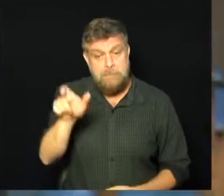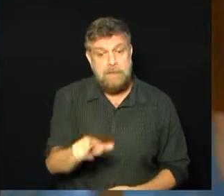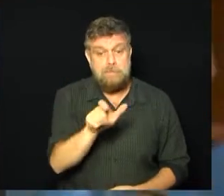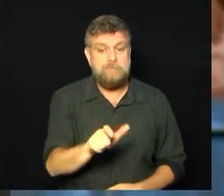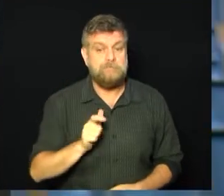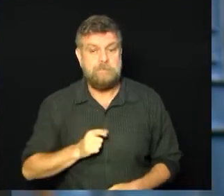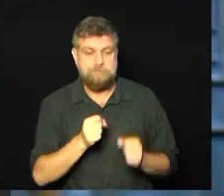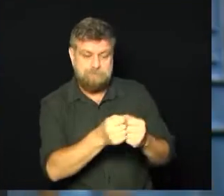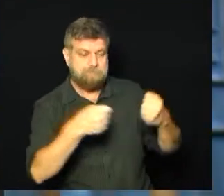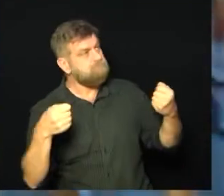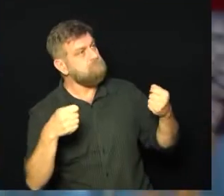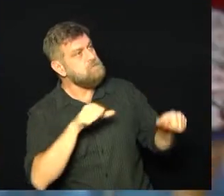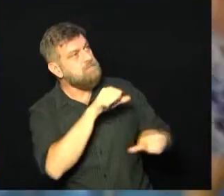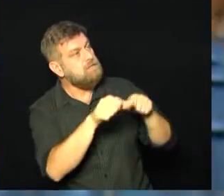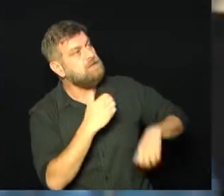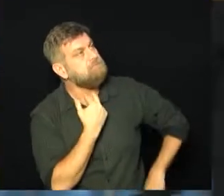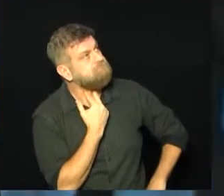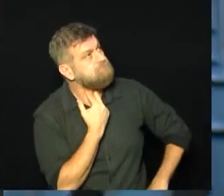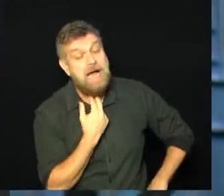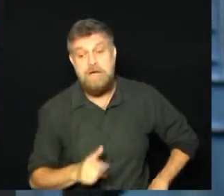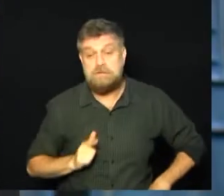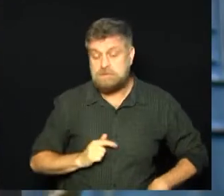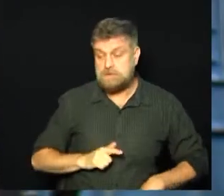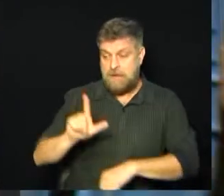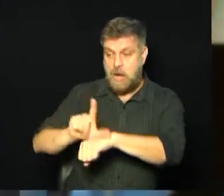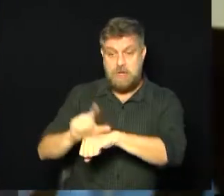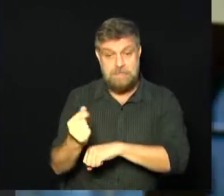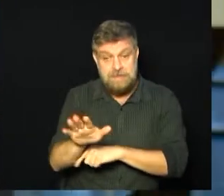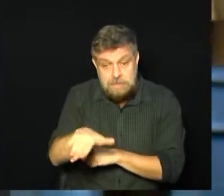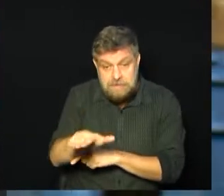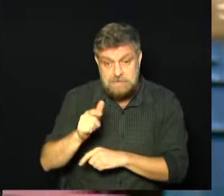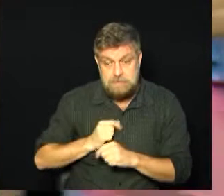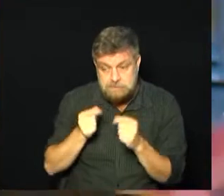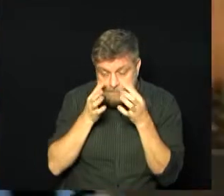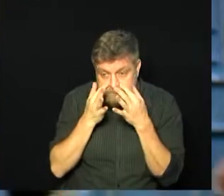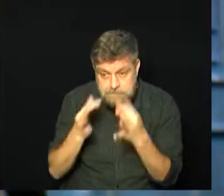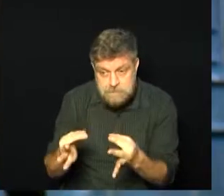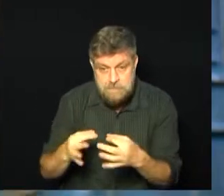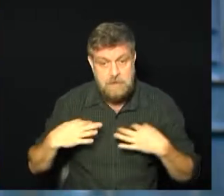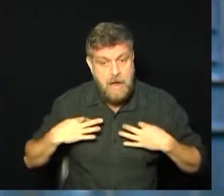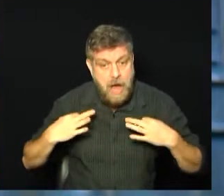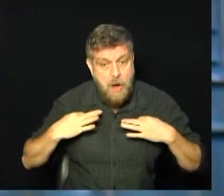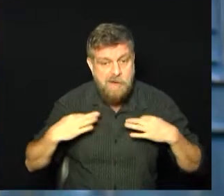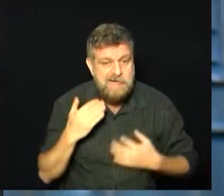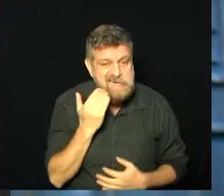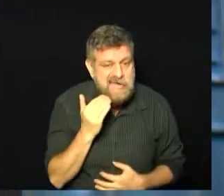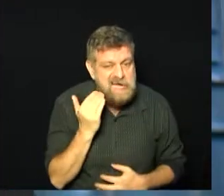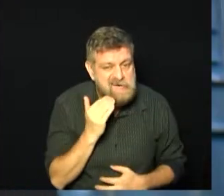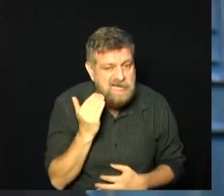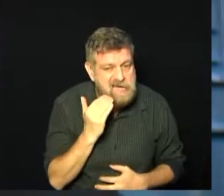uma renovada no guarda-roupa, ela vai numa loja, tem uma liquidação, tem que prestar atenção se as peças estão com algum tipo de